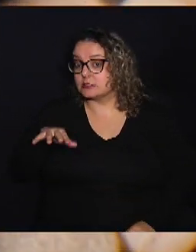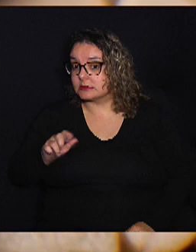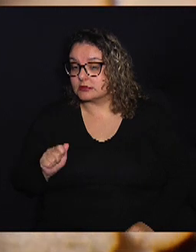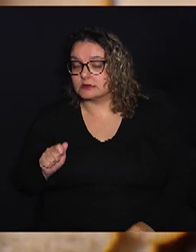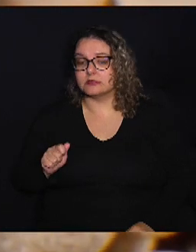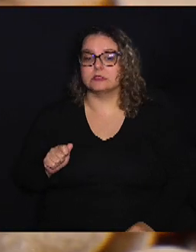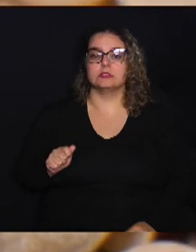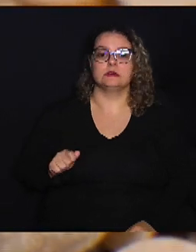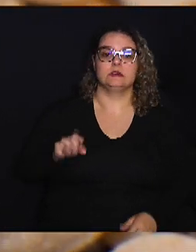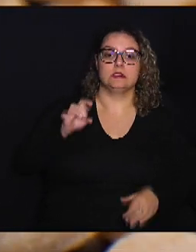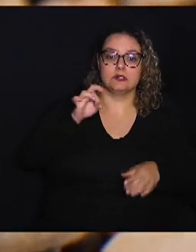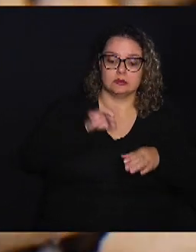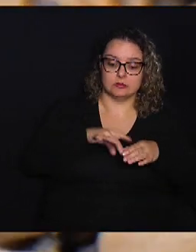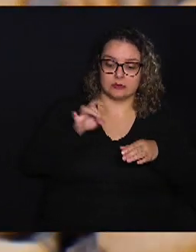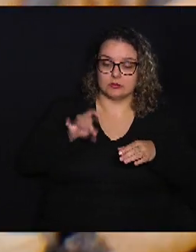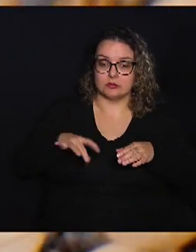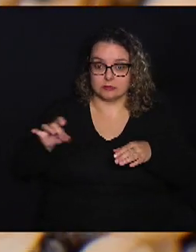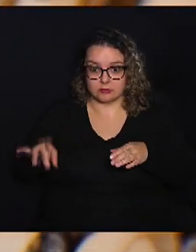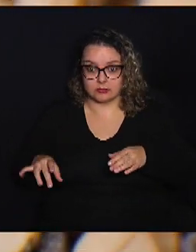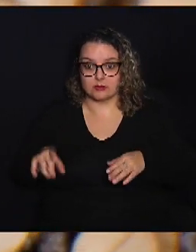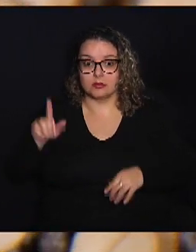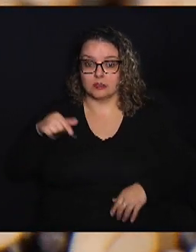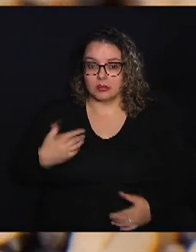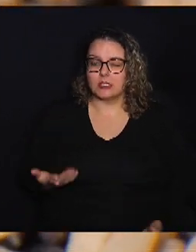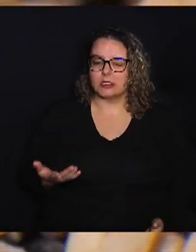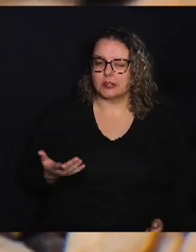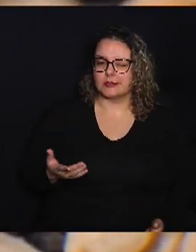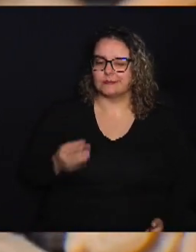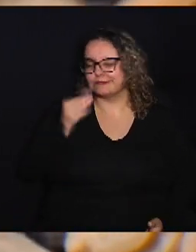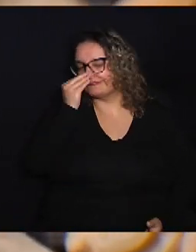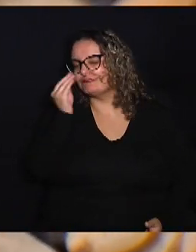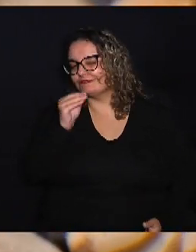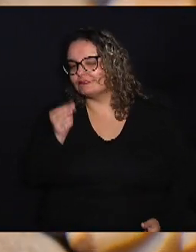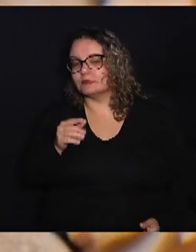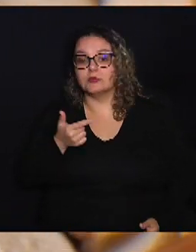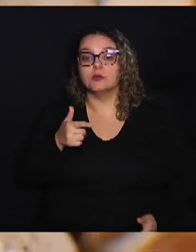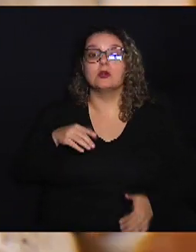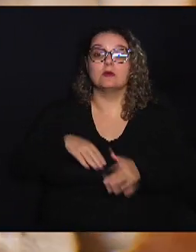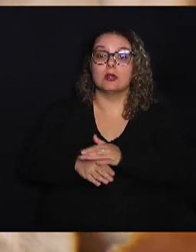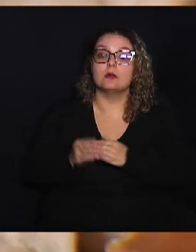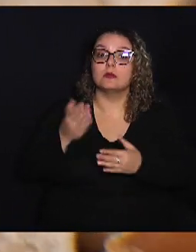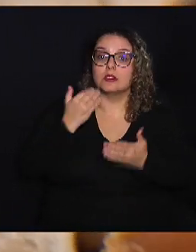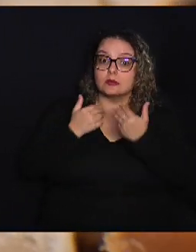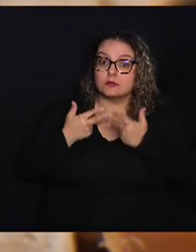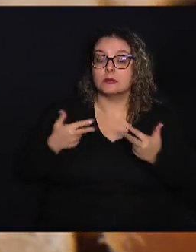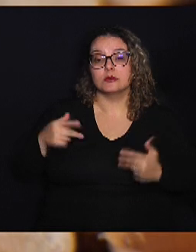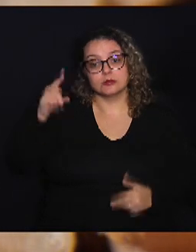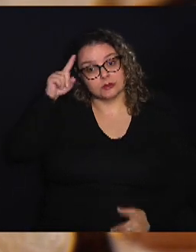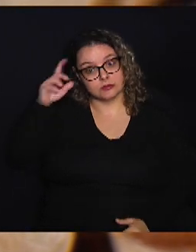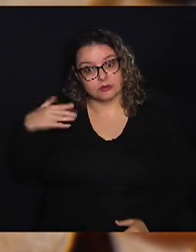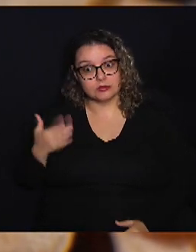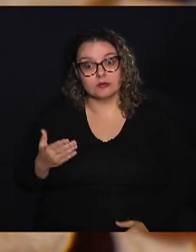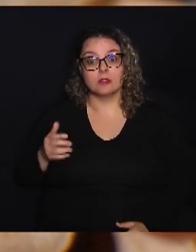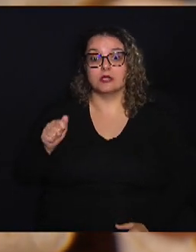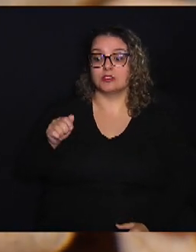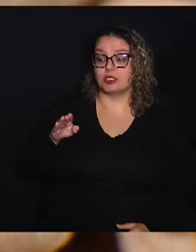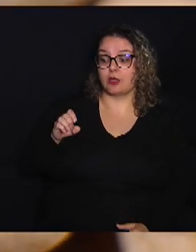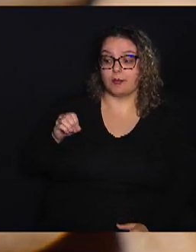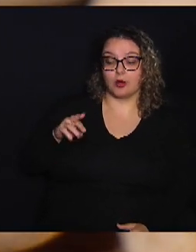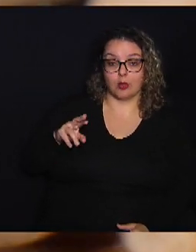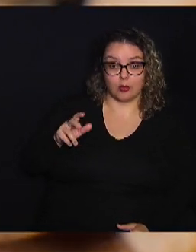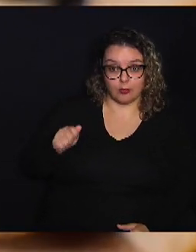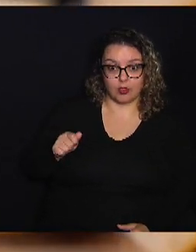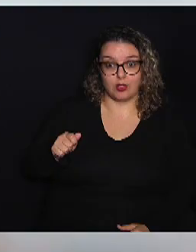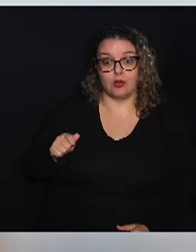as sementinhas, que são alimentos muito subestimados, que às vezes a gente não tem o hábito de colocar na rotina, sementinha de abóbora, semente